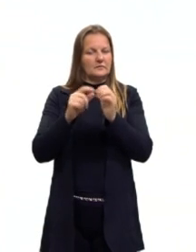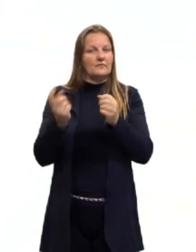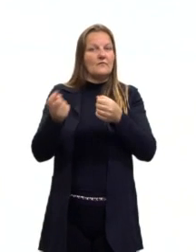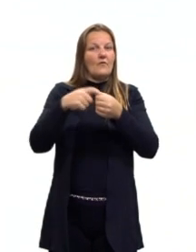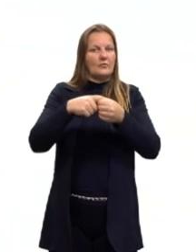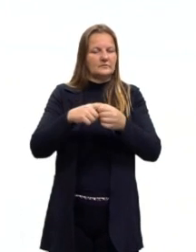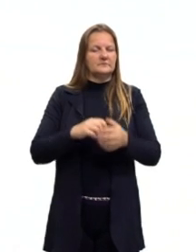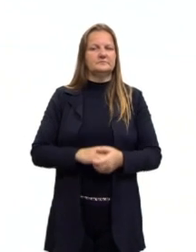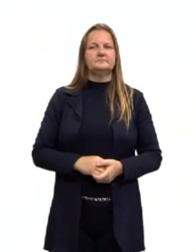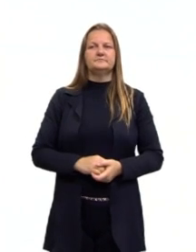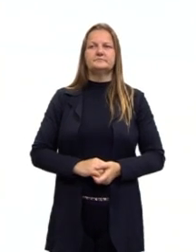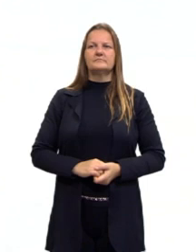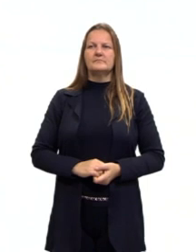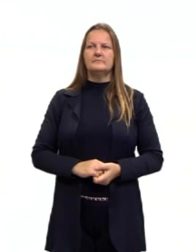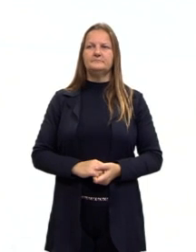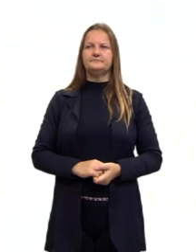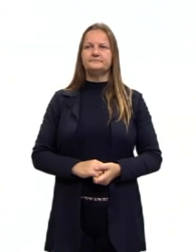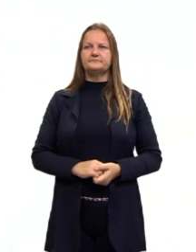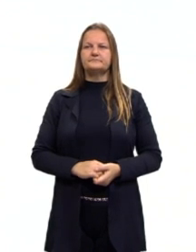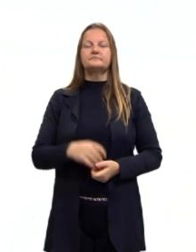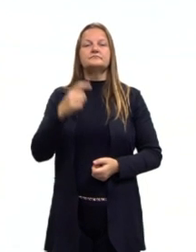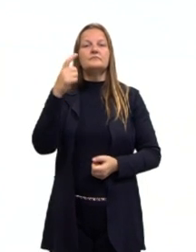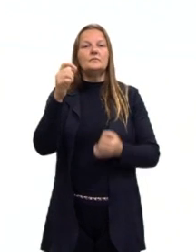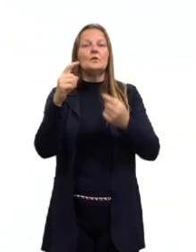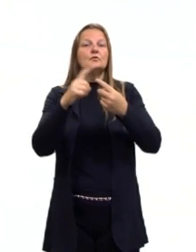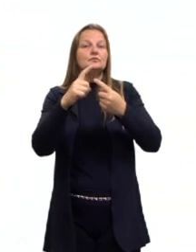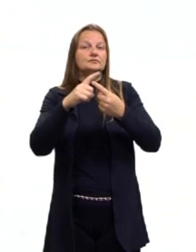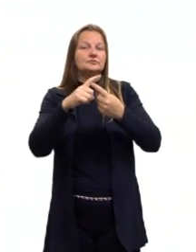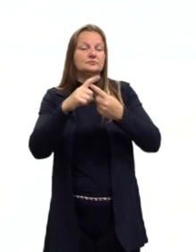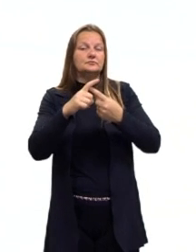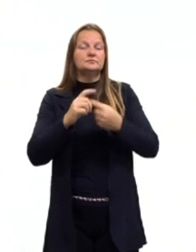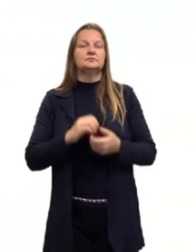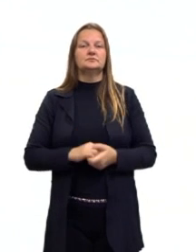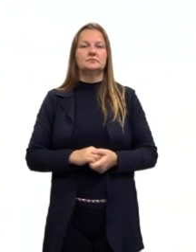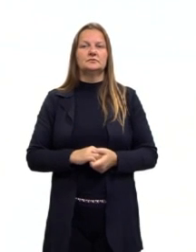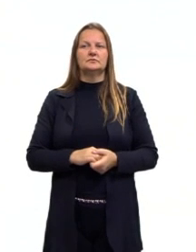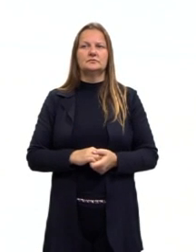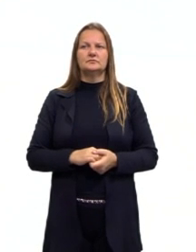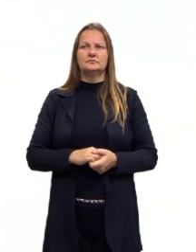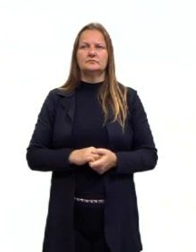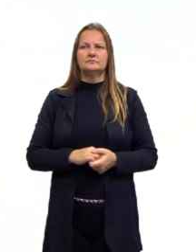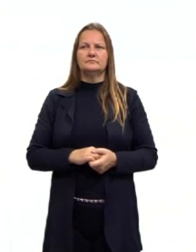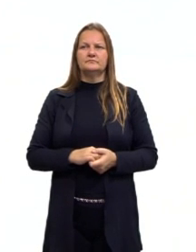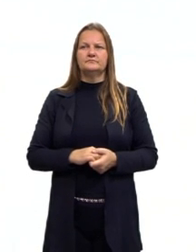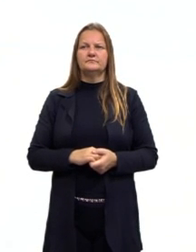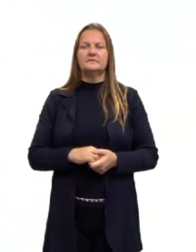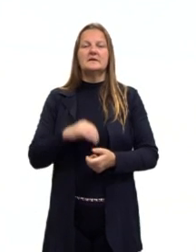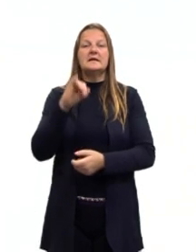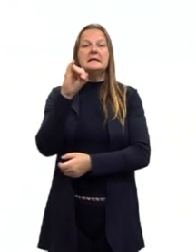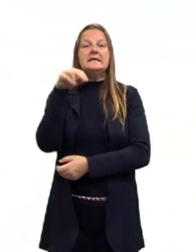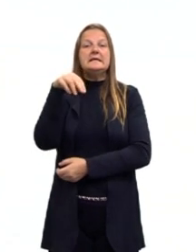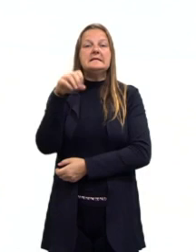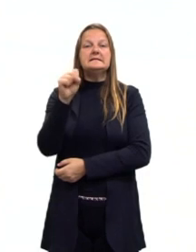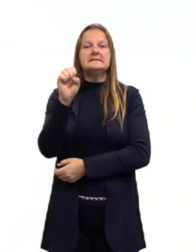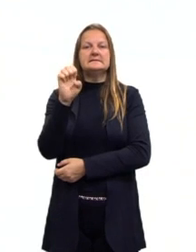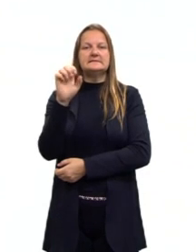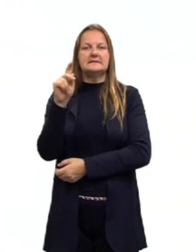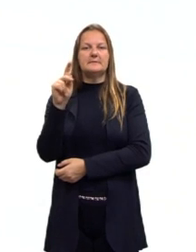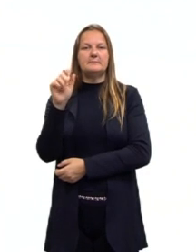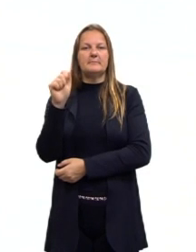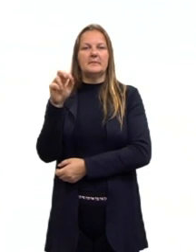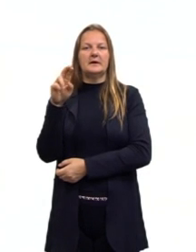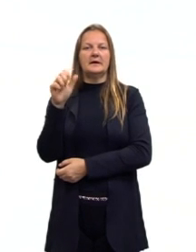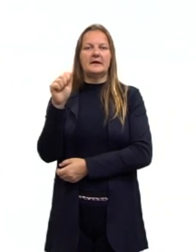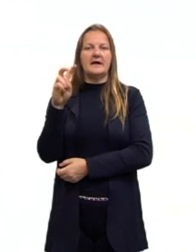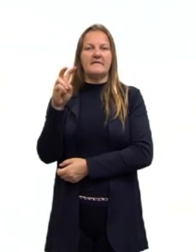ela outro tipo de Fraser são os inseparáveis lembra falei